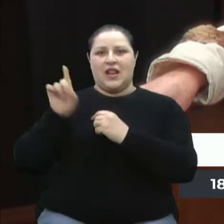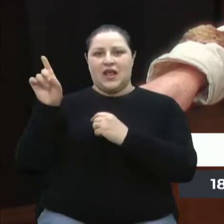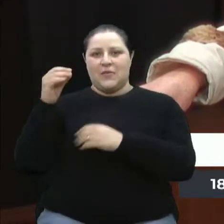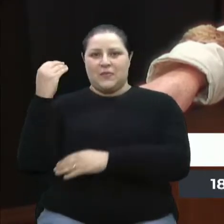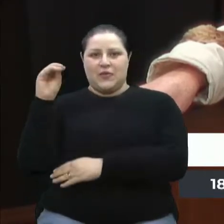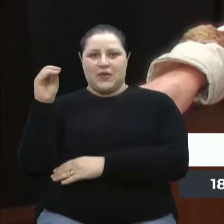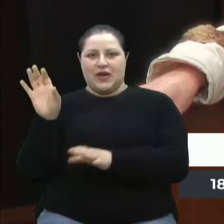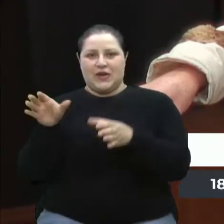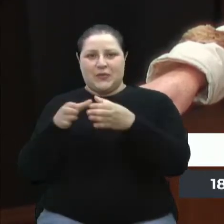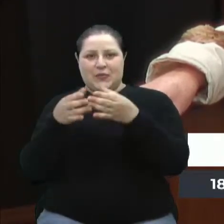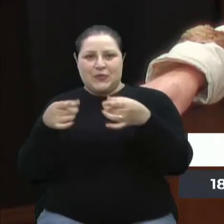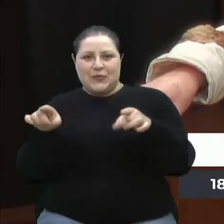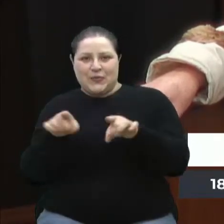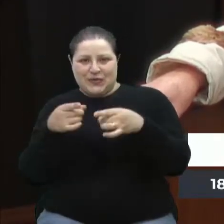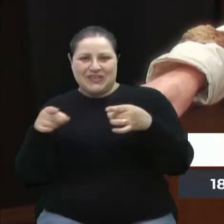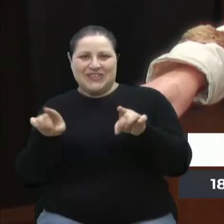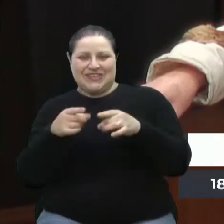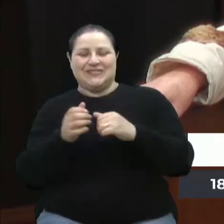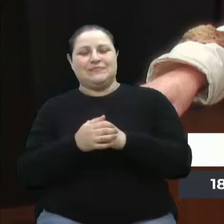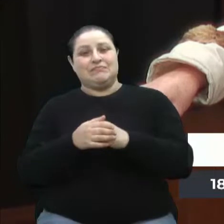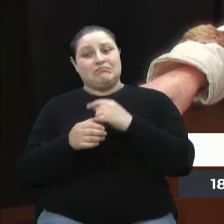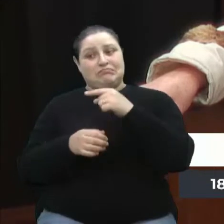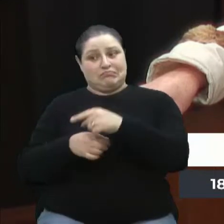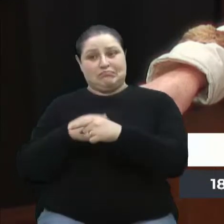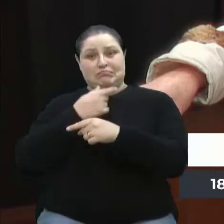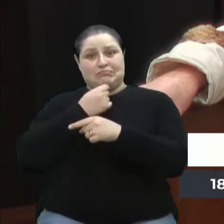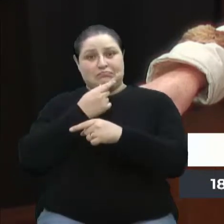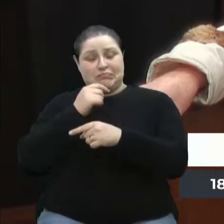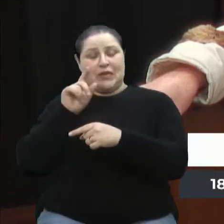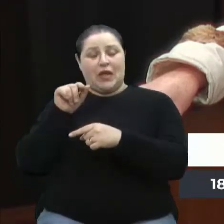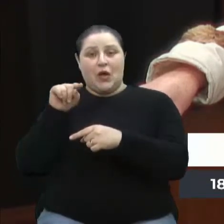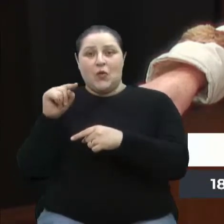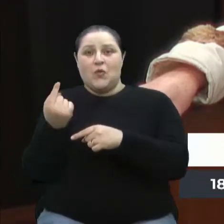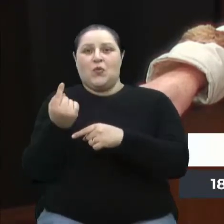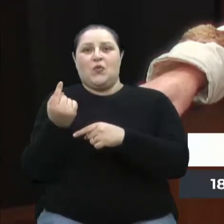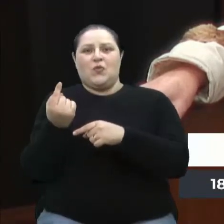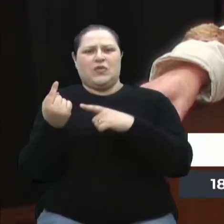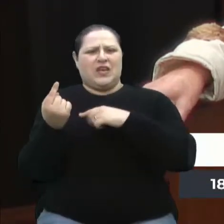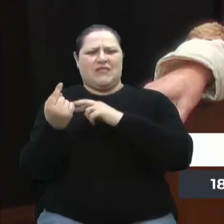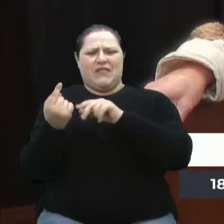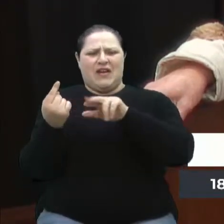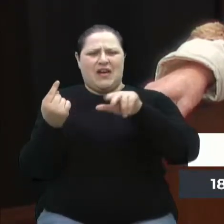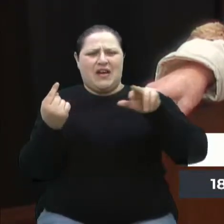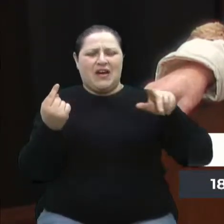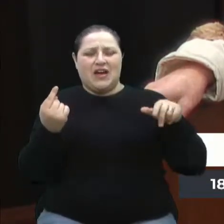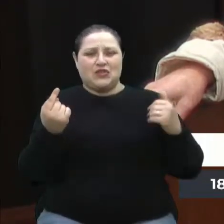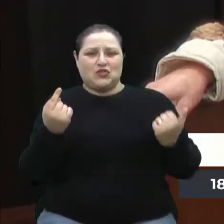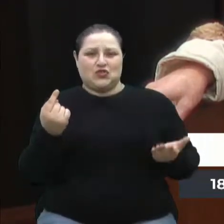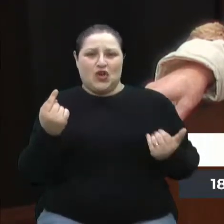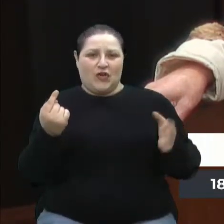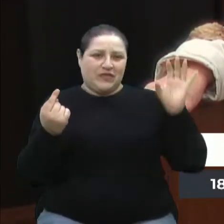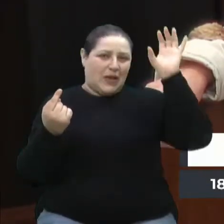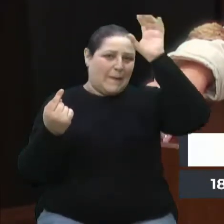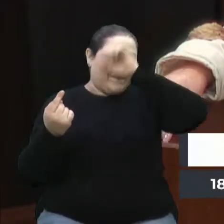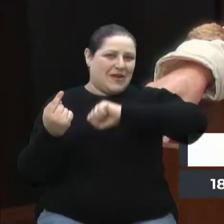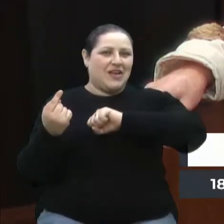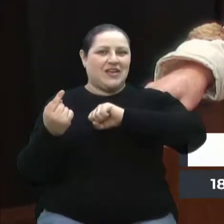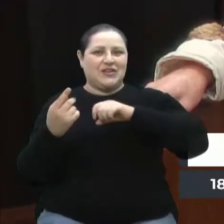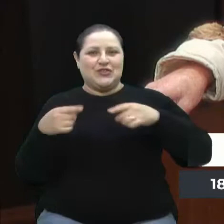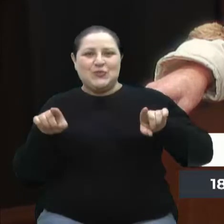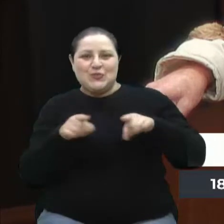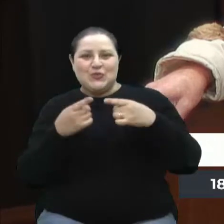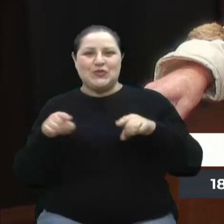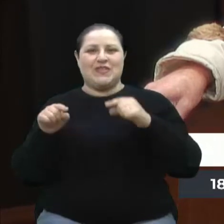Alegre. E hoje ele é um dos milhares de jovens aprendizes